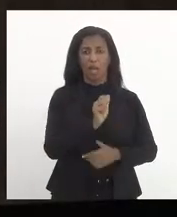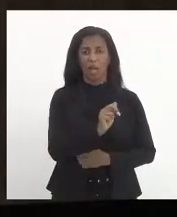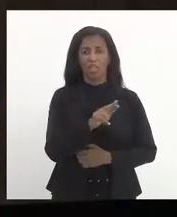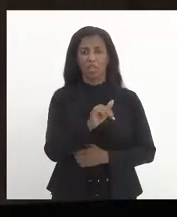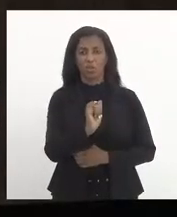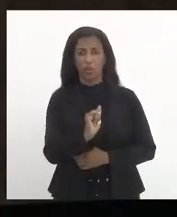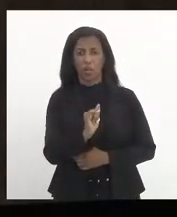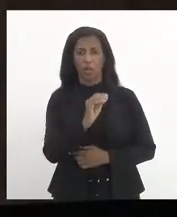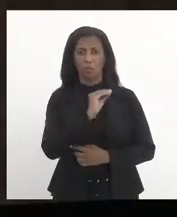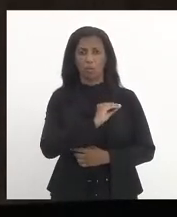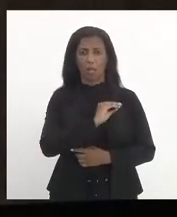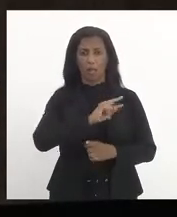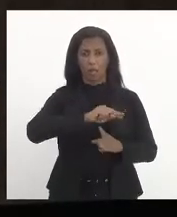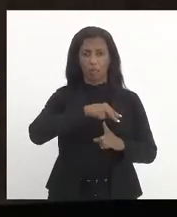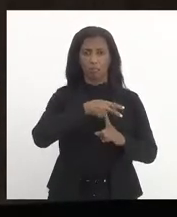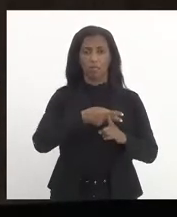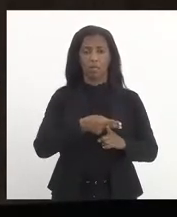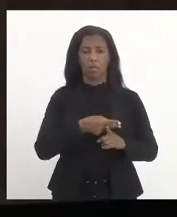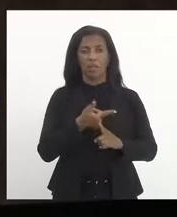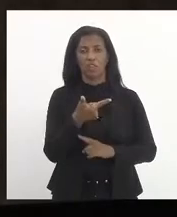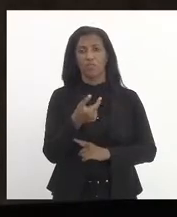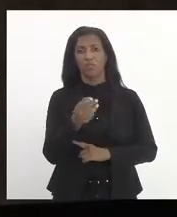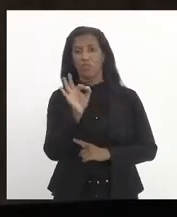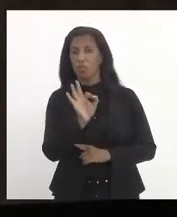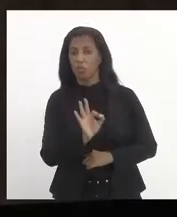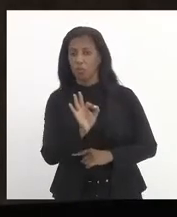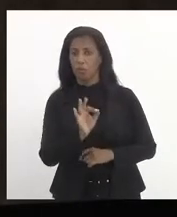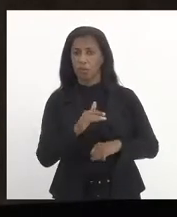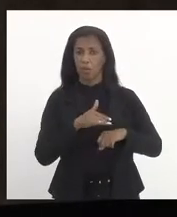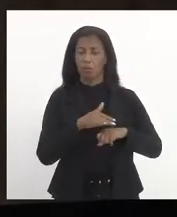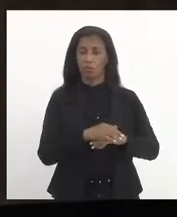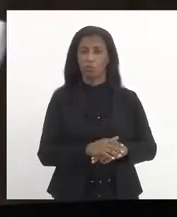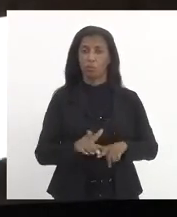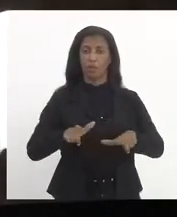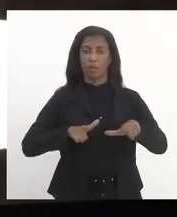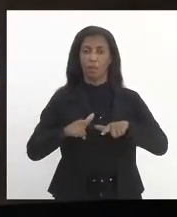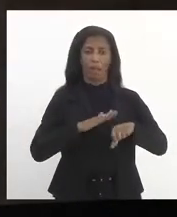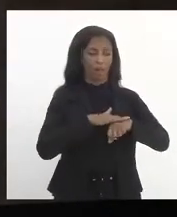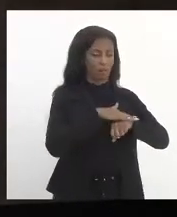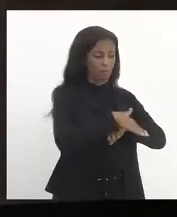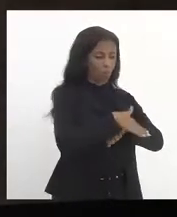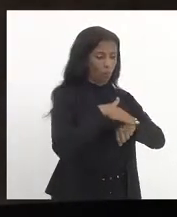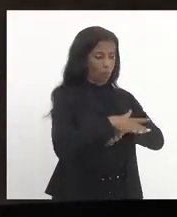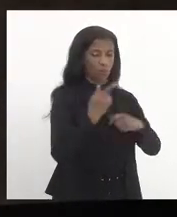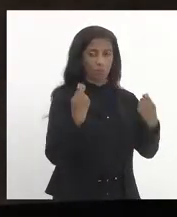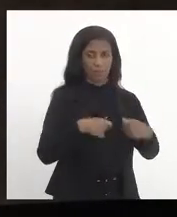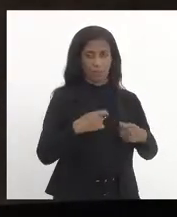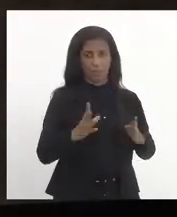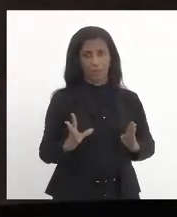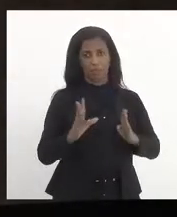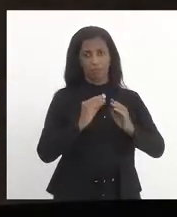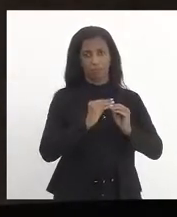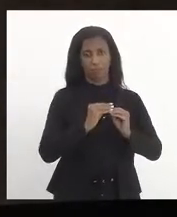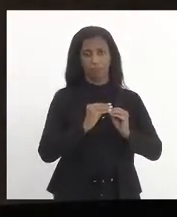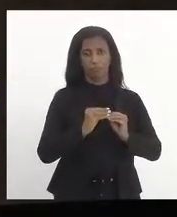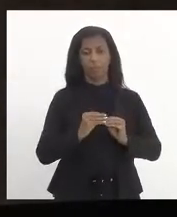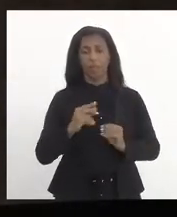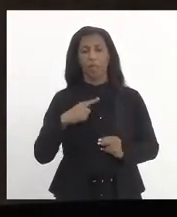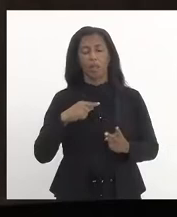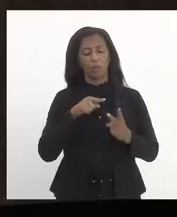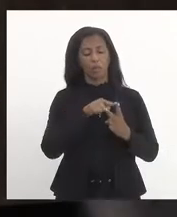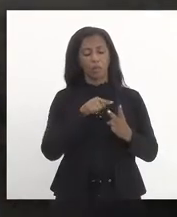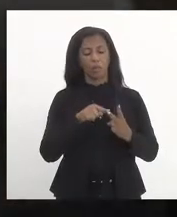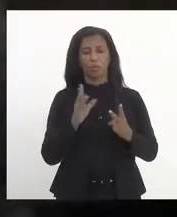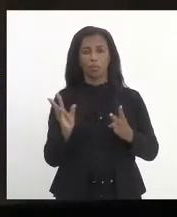de 20% à polícia. Eu não tenho dúvida nenhuma no mérito. Eu tenho duas questões